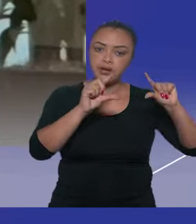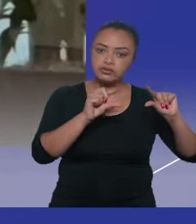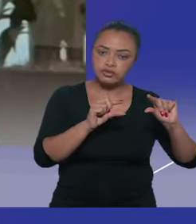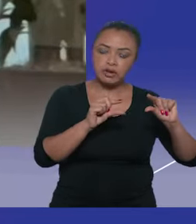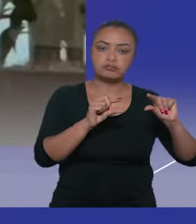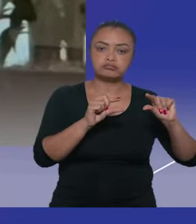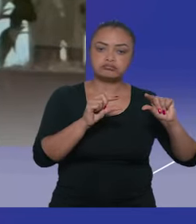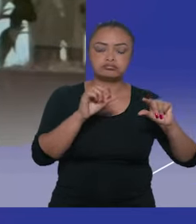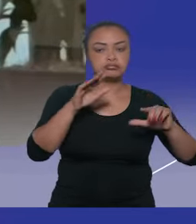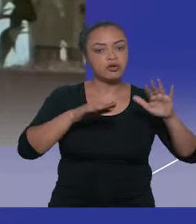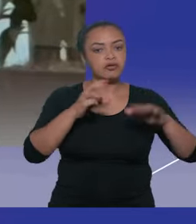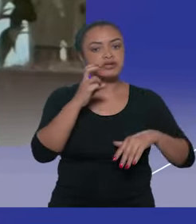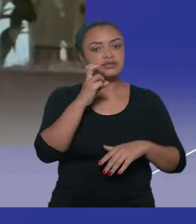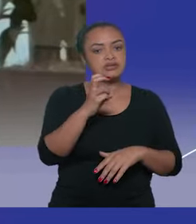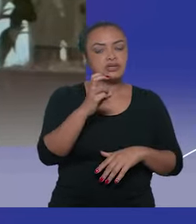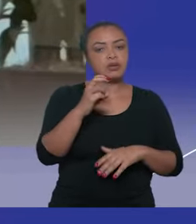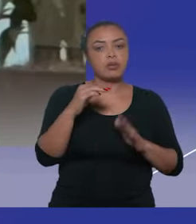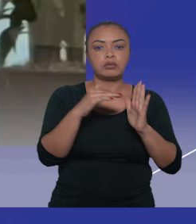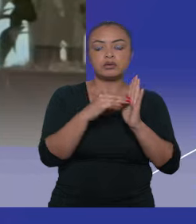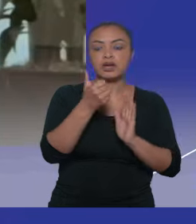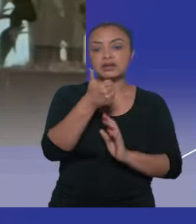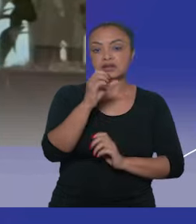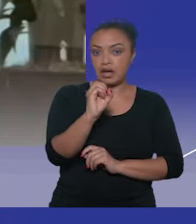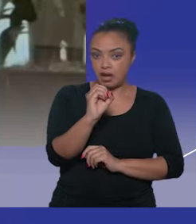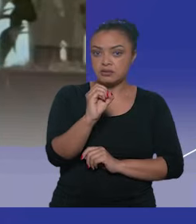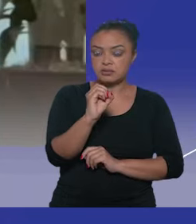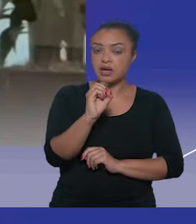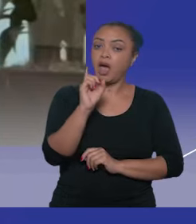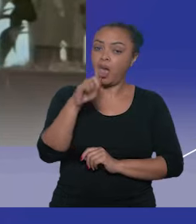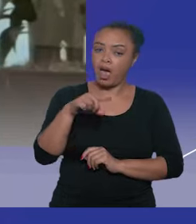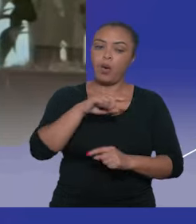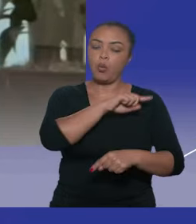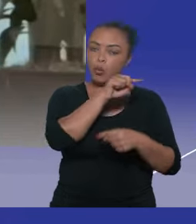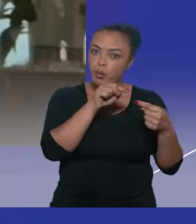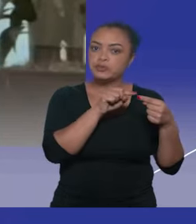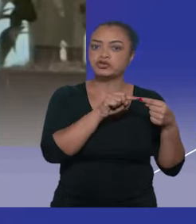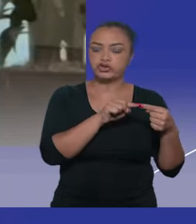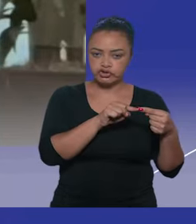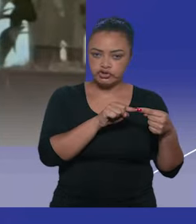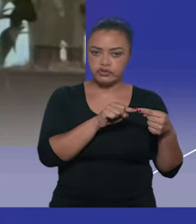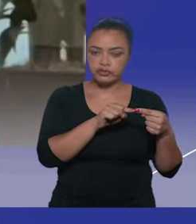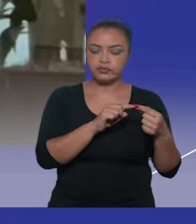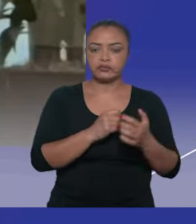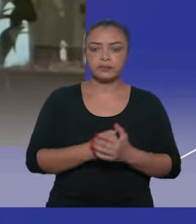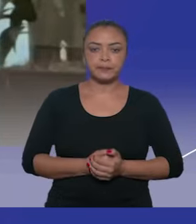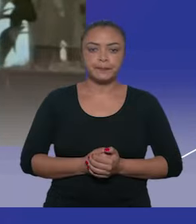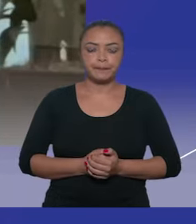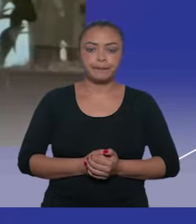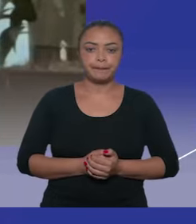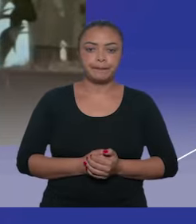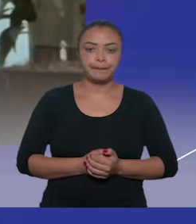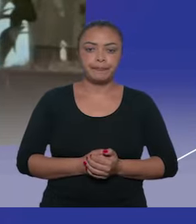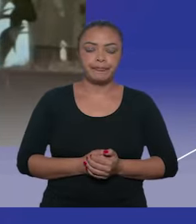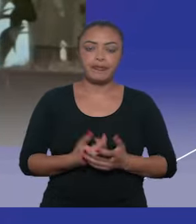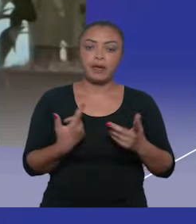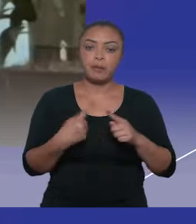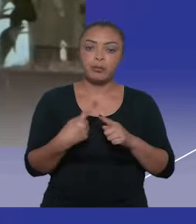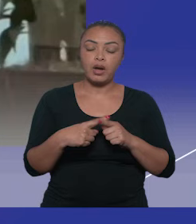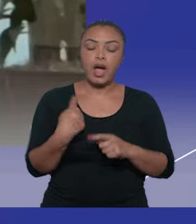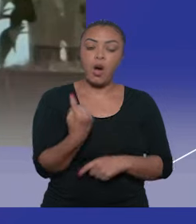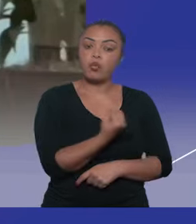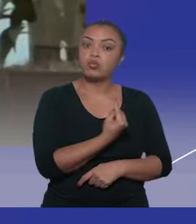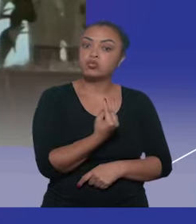possivelmente esse número de 10 mil dólares para um valor muito mais baixo, possivelmente até na casa dos 5 a 10 dólares. Esse é o nosso objetivo. Isso vai